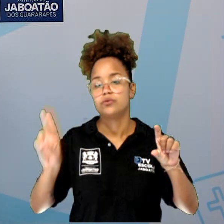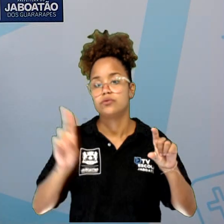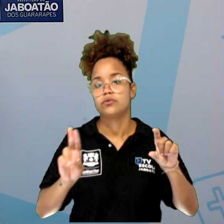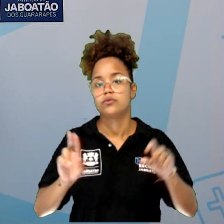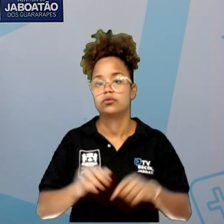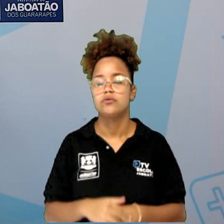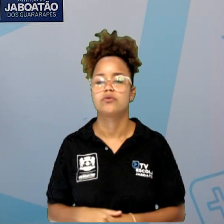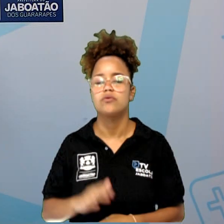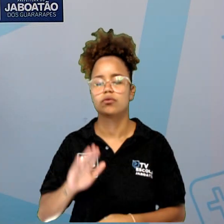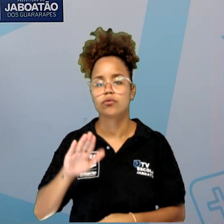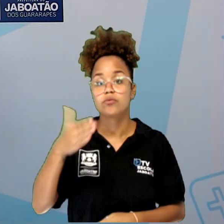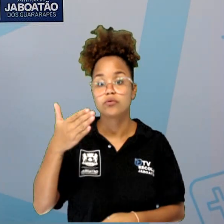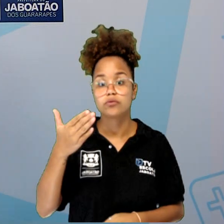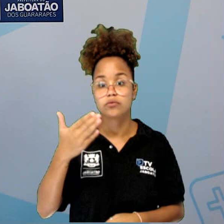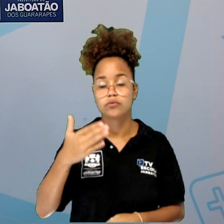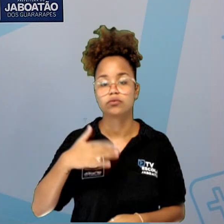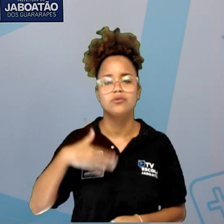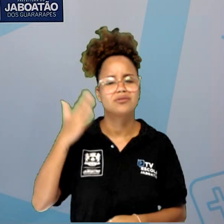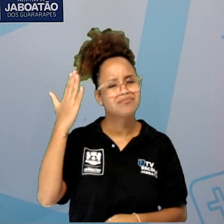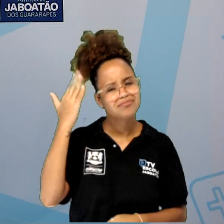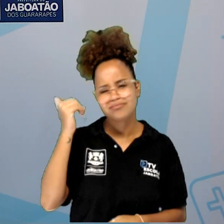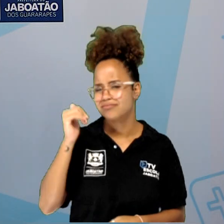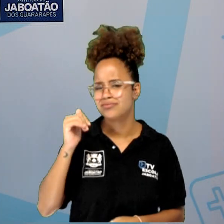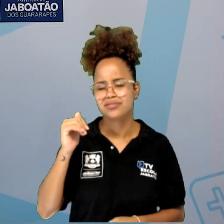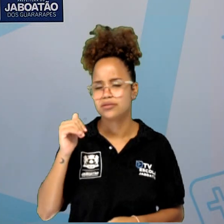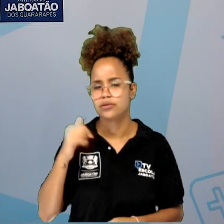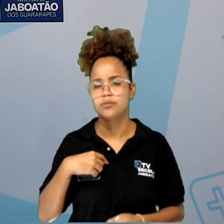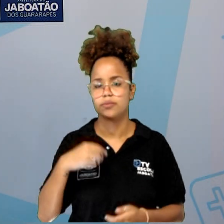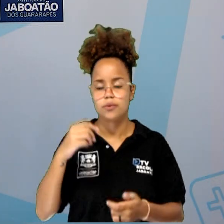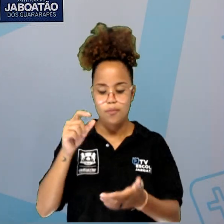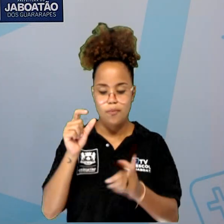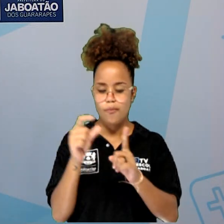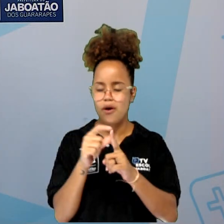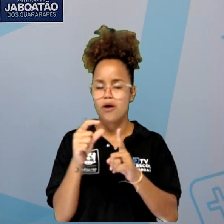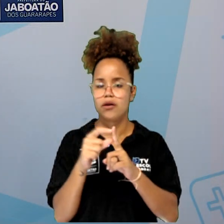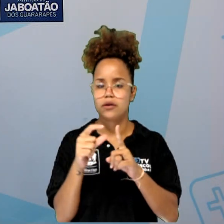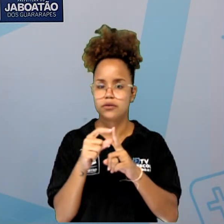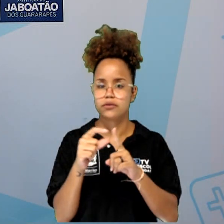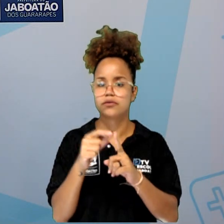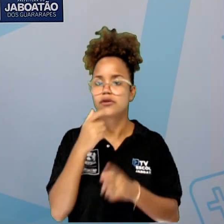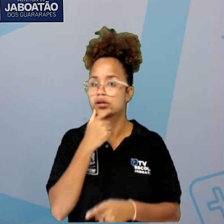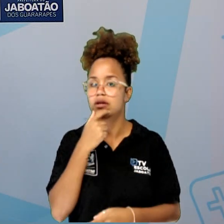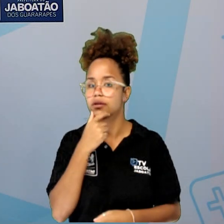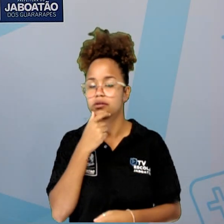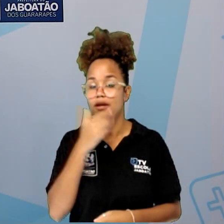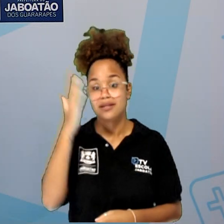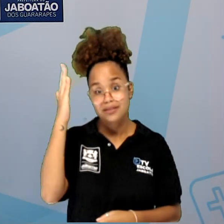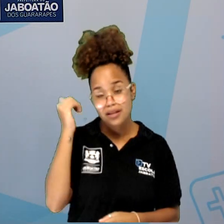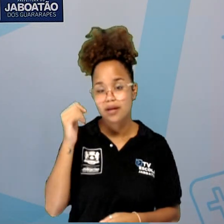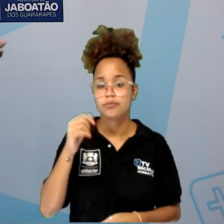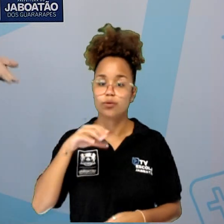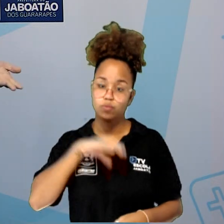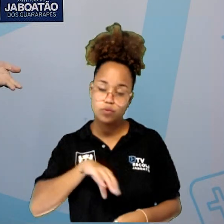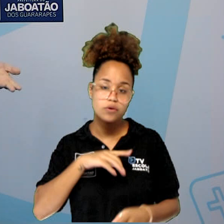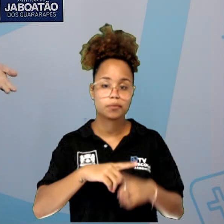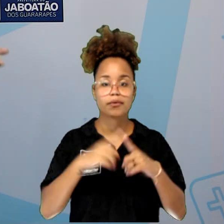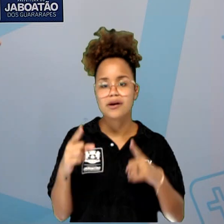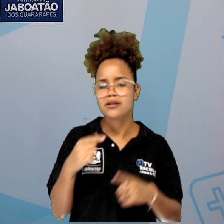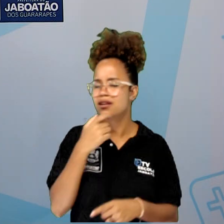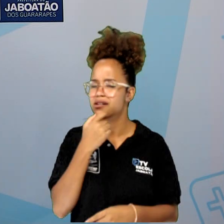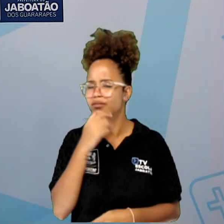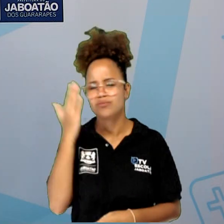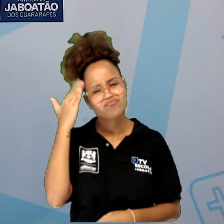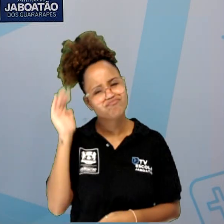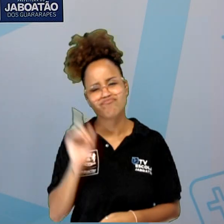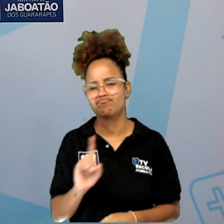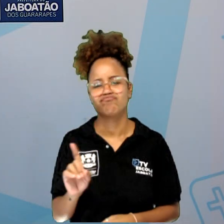quando a gente não sabe uma palavra em inglês, a gente sabe a palavra em português, mas a gente não sabe dela em inglês e